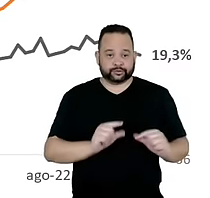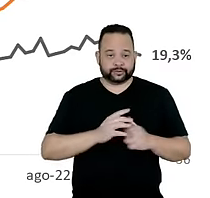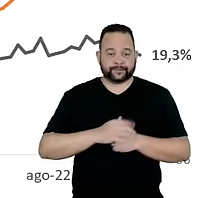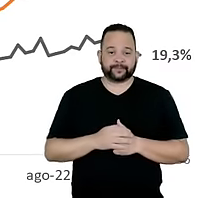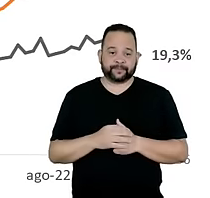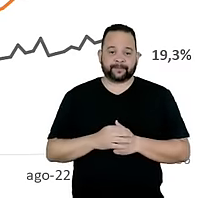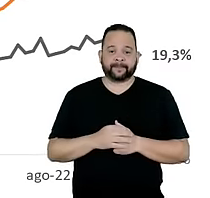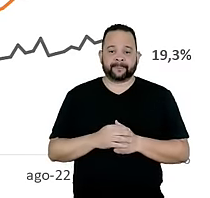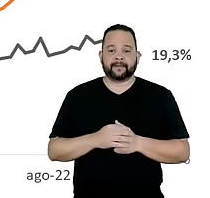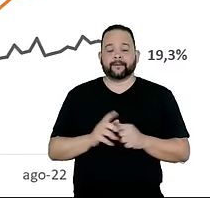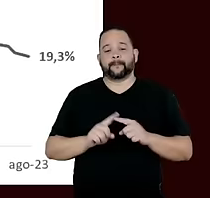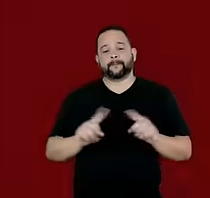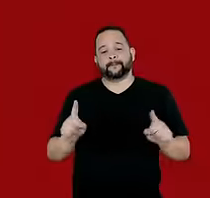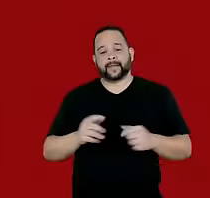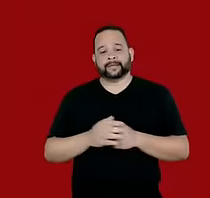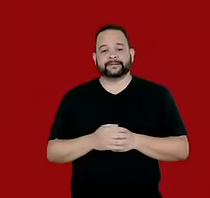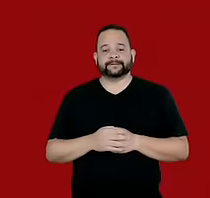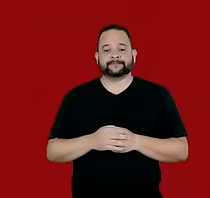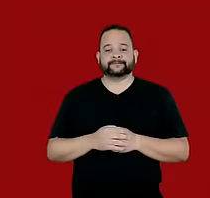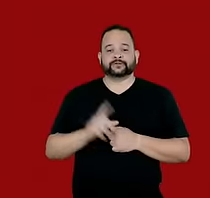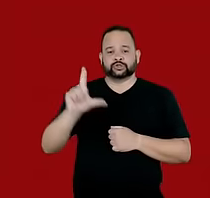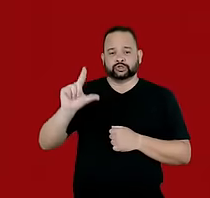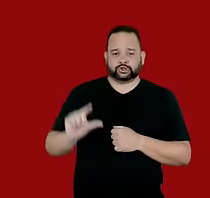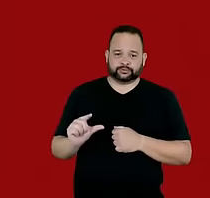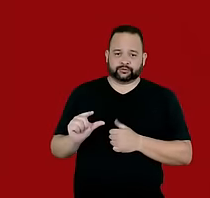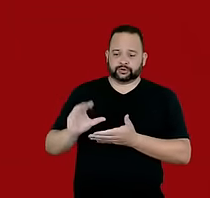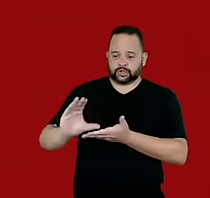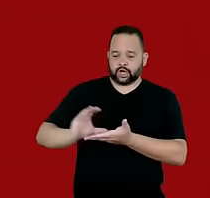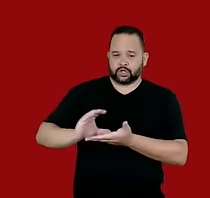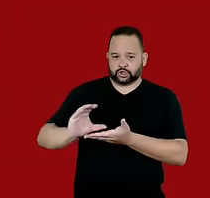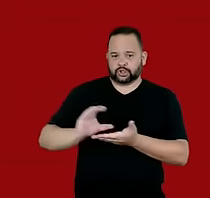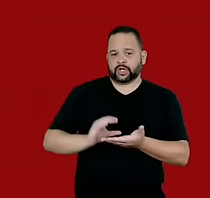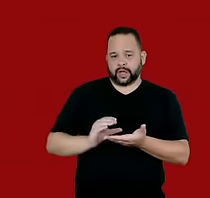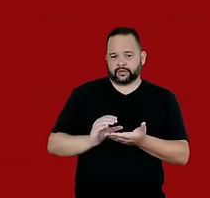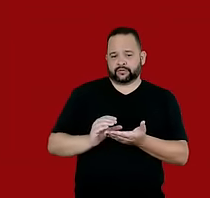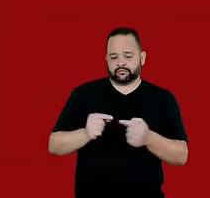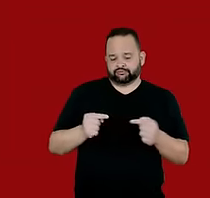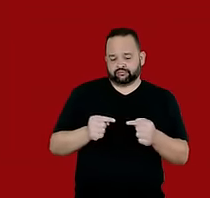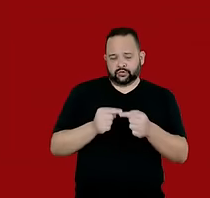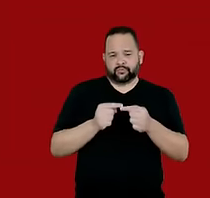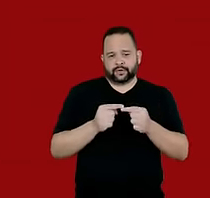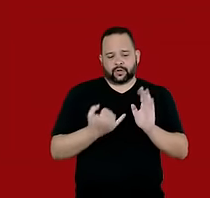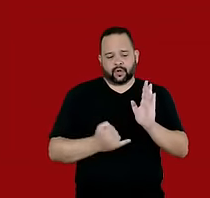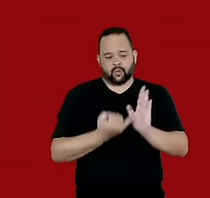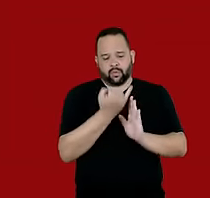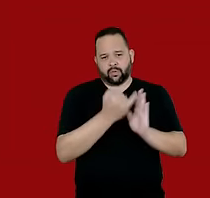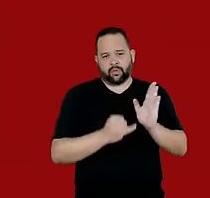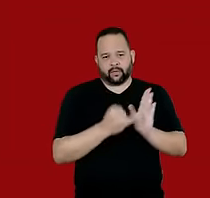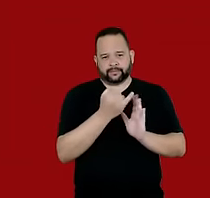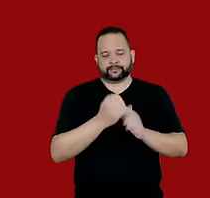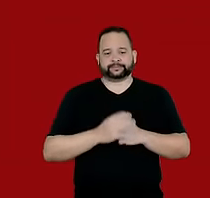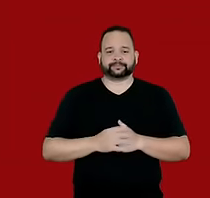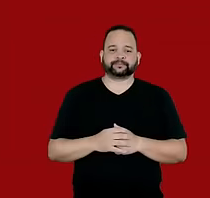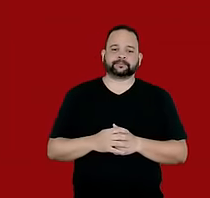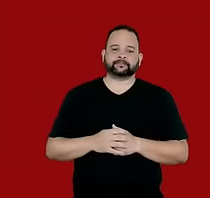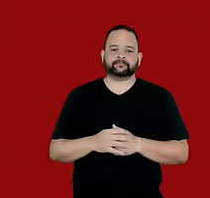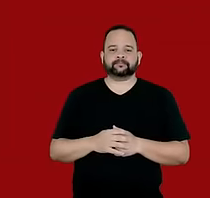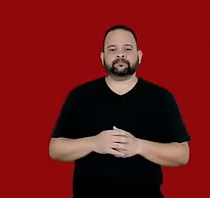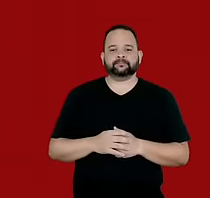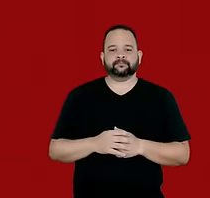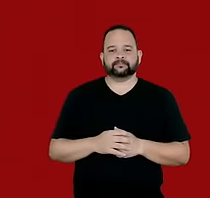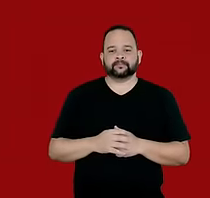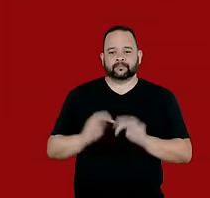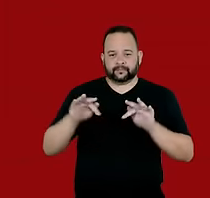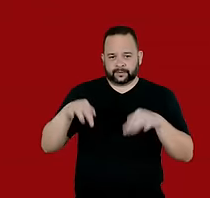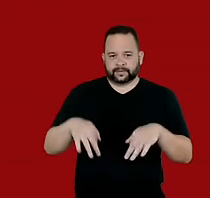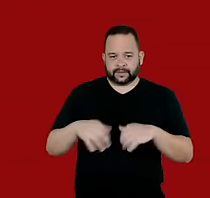menos em linha com o cenário projetado paraa convergência de inflação que a gente espera que que tenha só terminando aqui